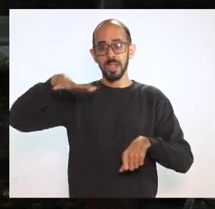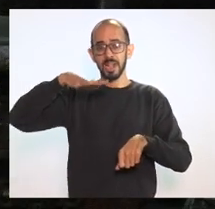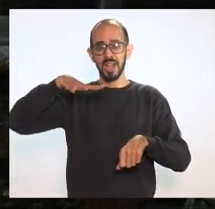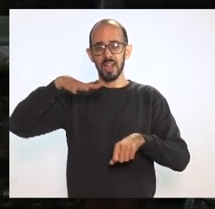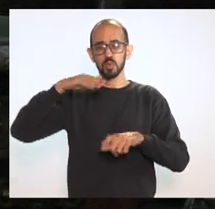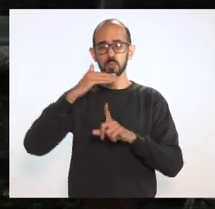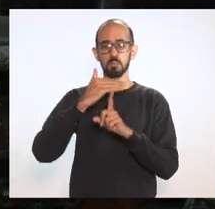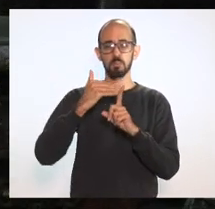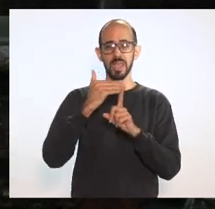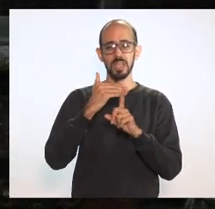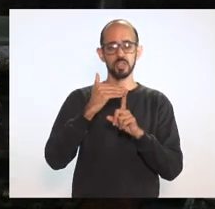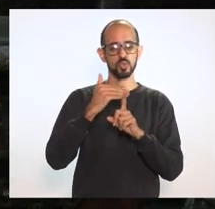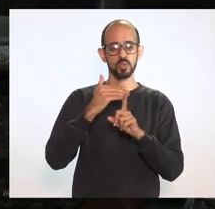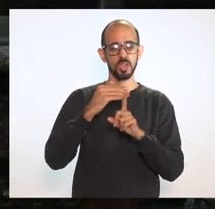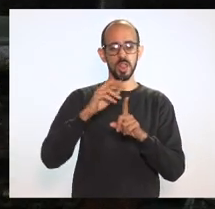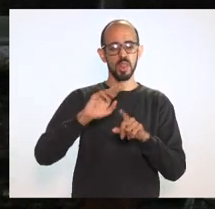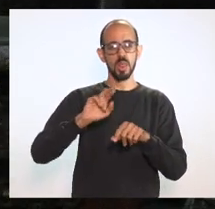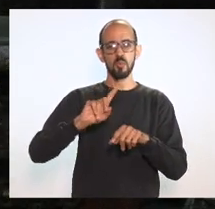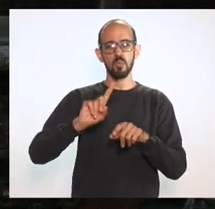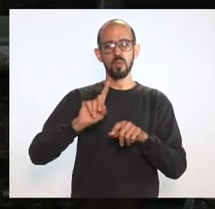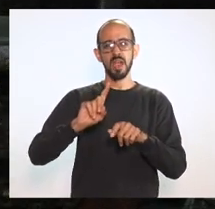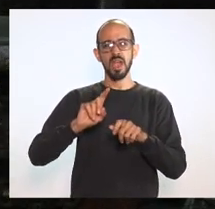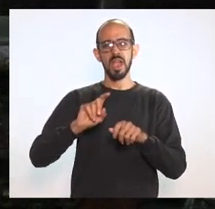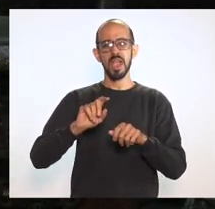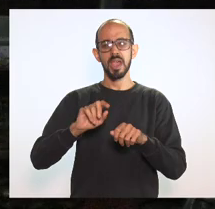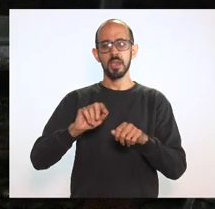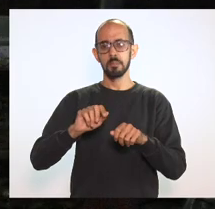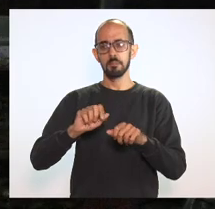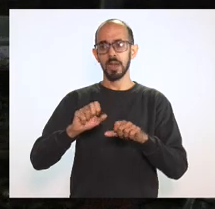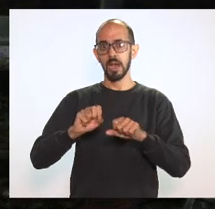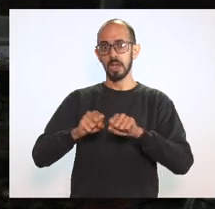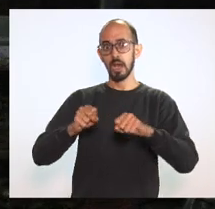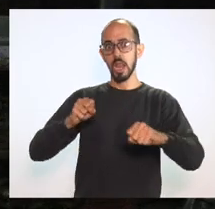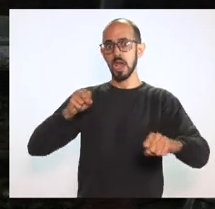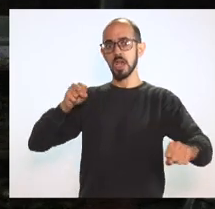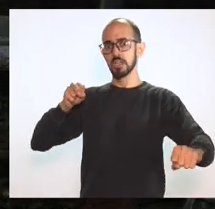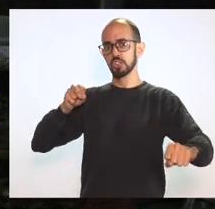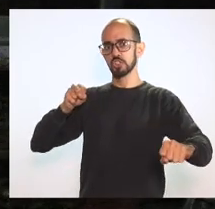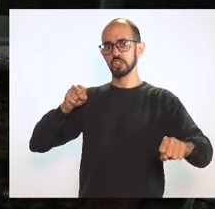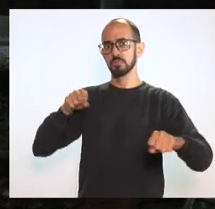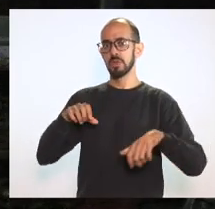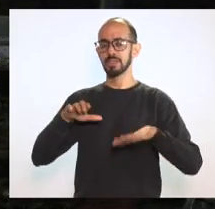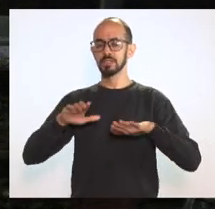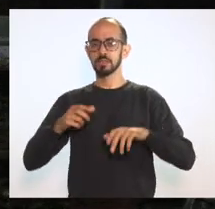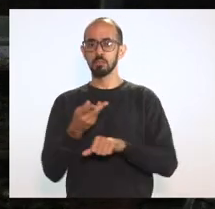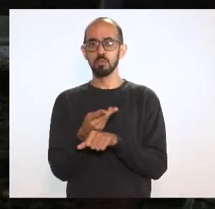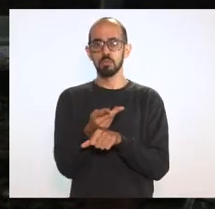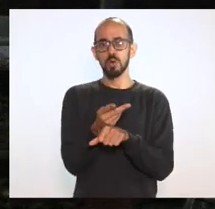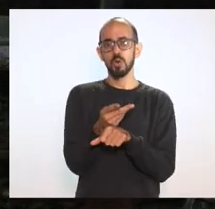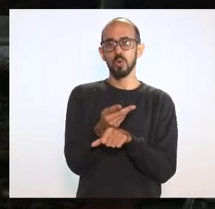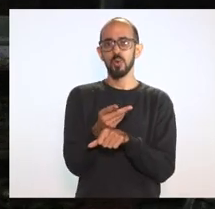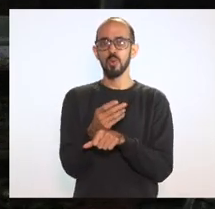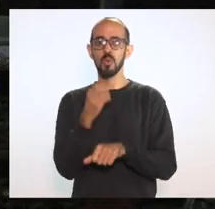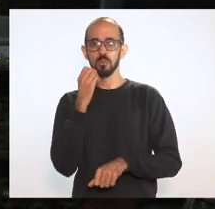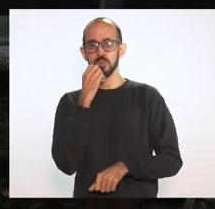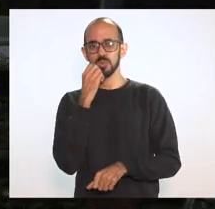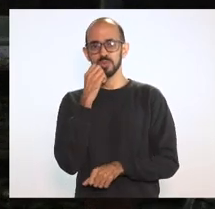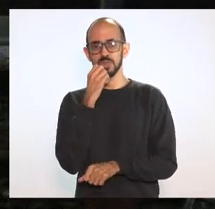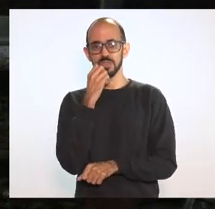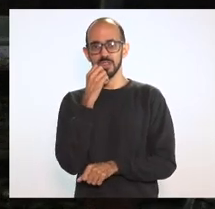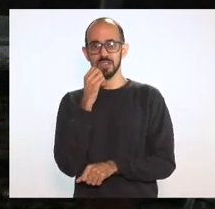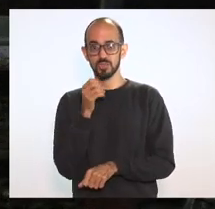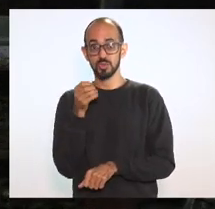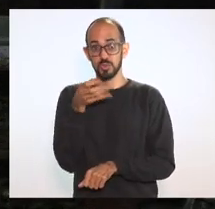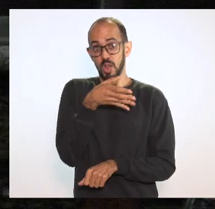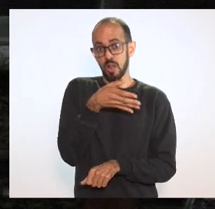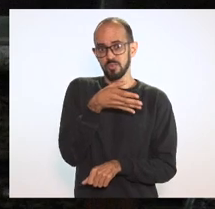é adequado para estaleiros de grande porte, que estão à busca de oportunidades de novos negócios. Como o